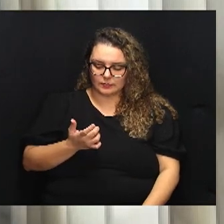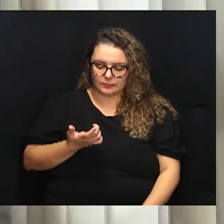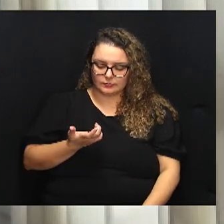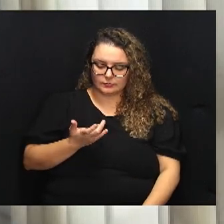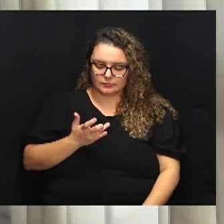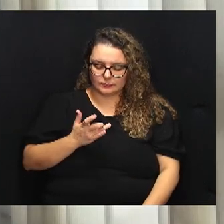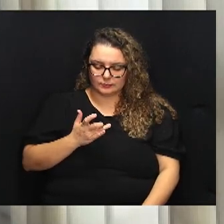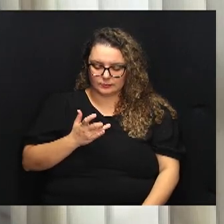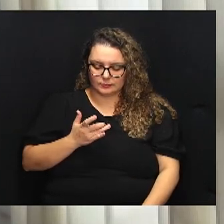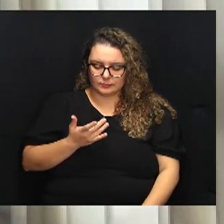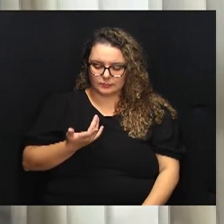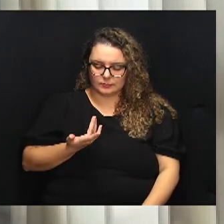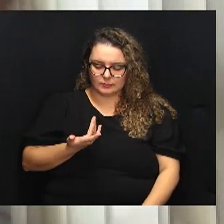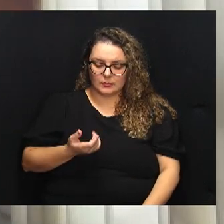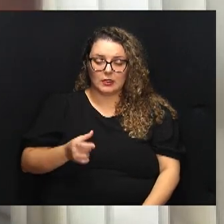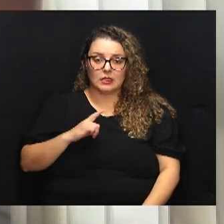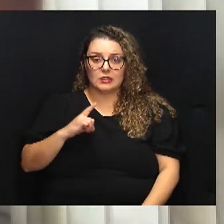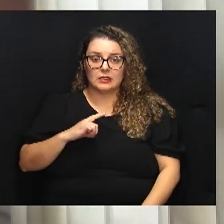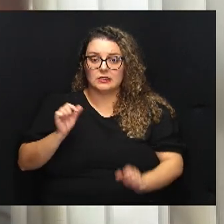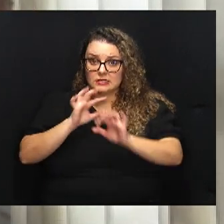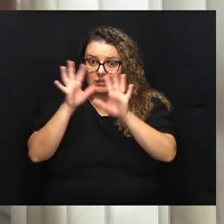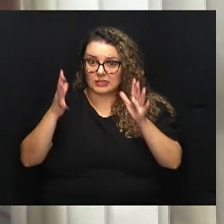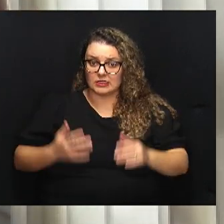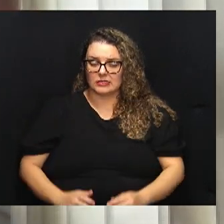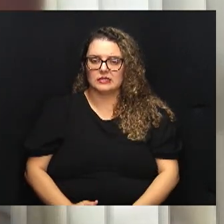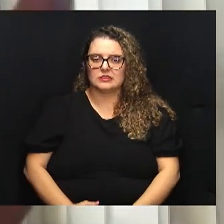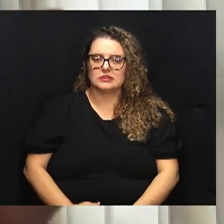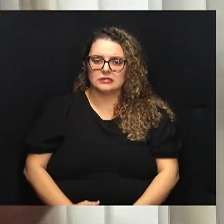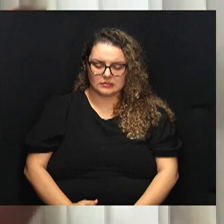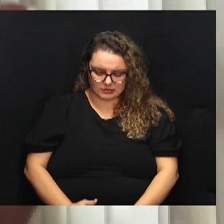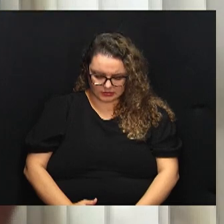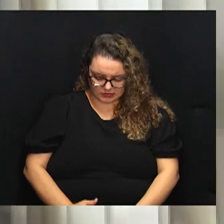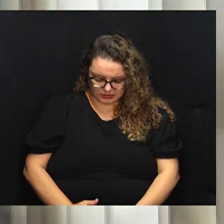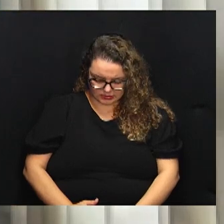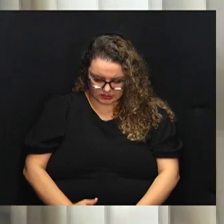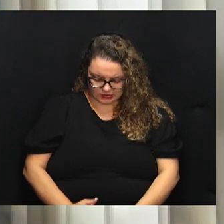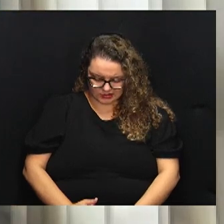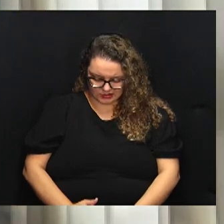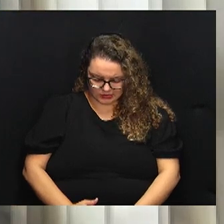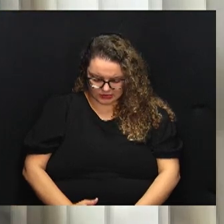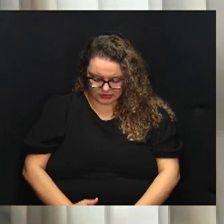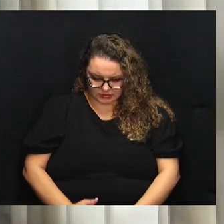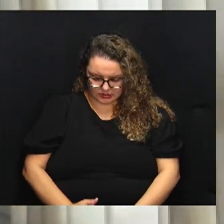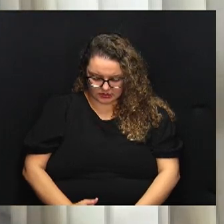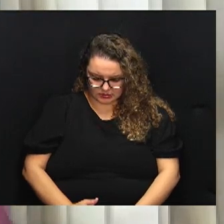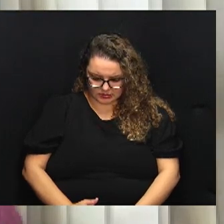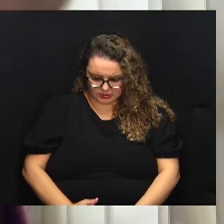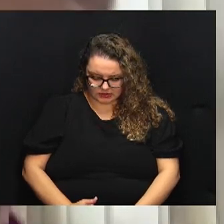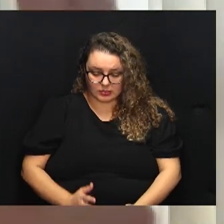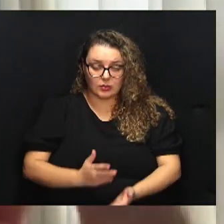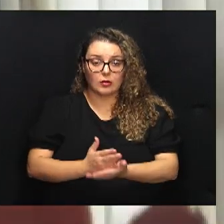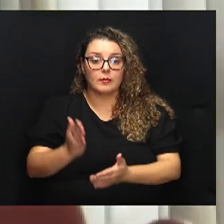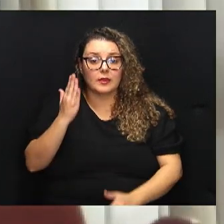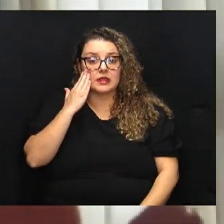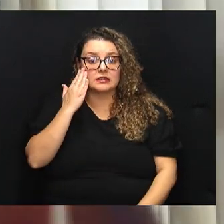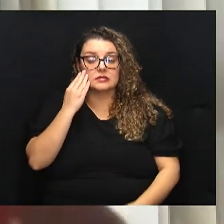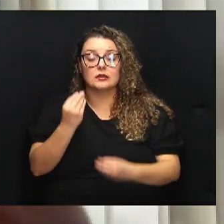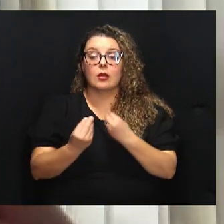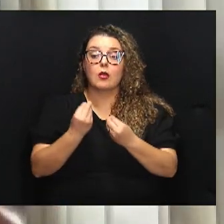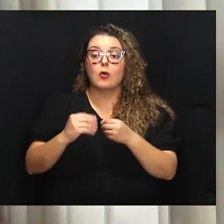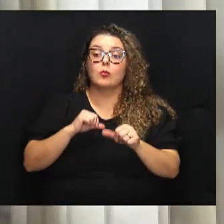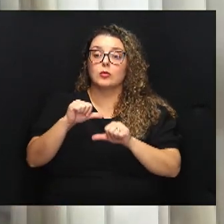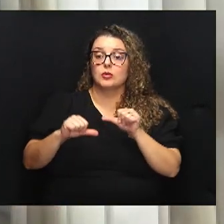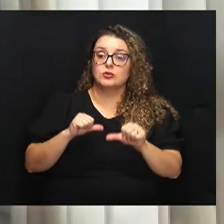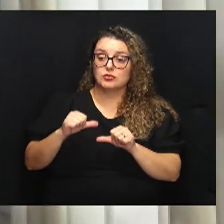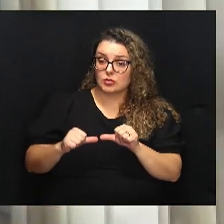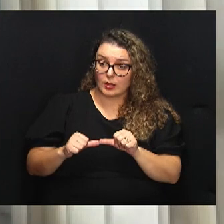vamos dizer assim, essa lucidez, você começa a entender de que forma você pode modificar, de